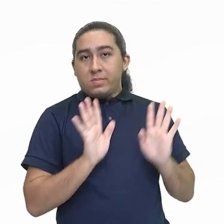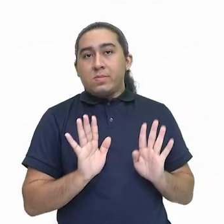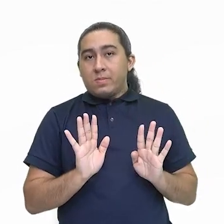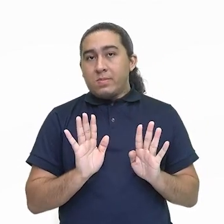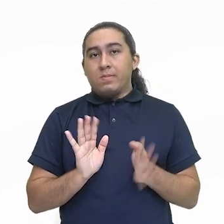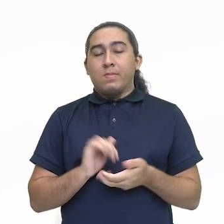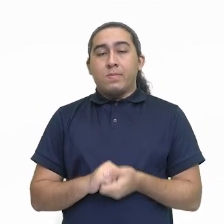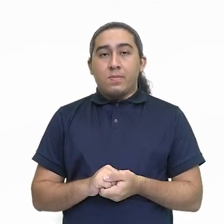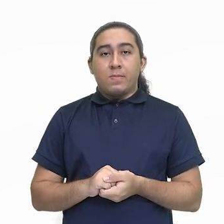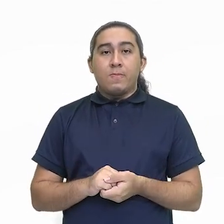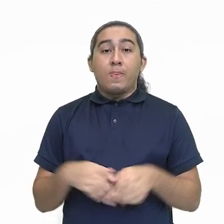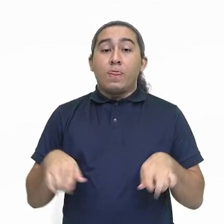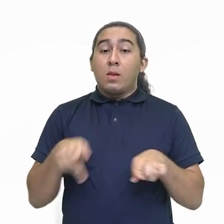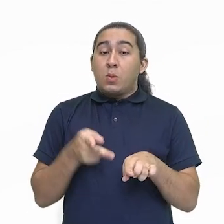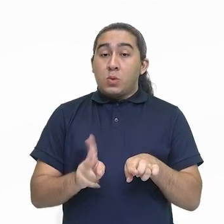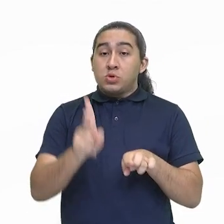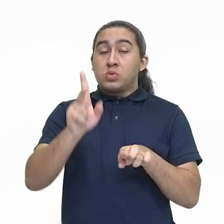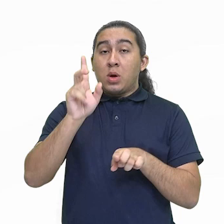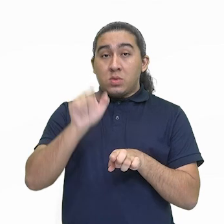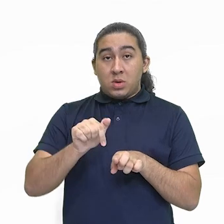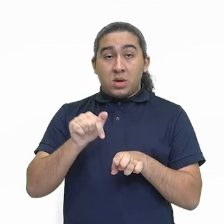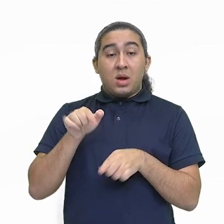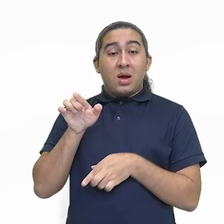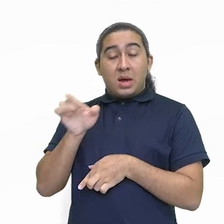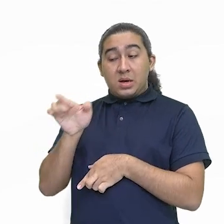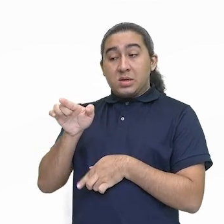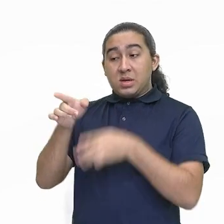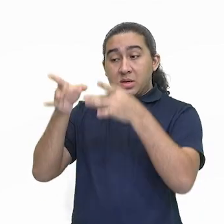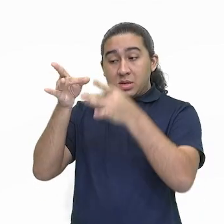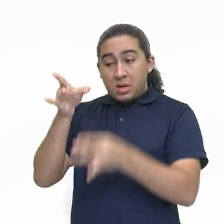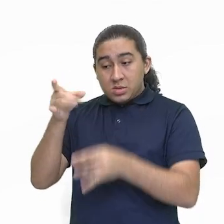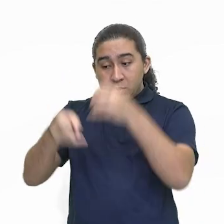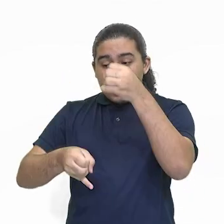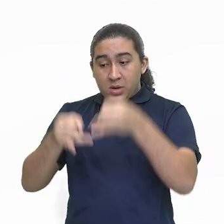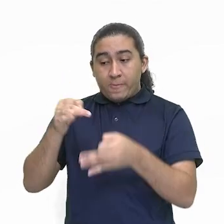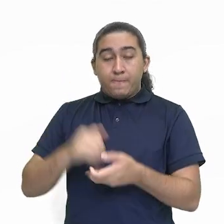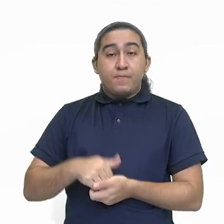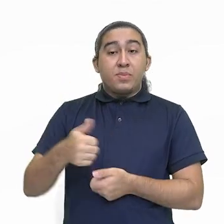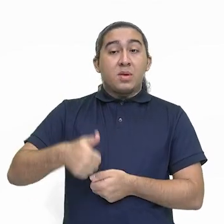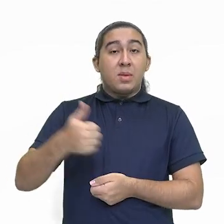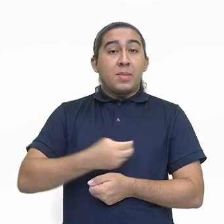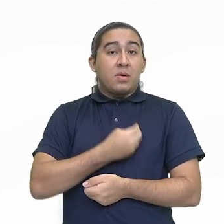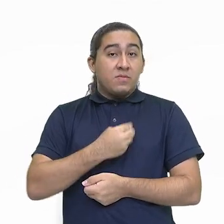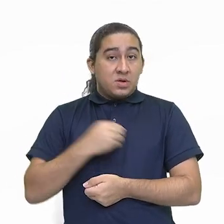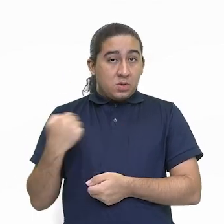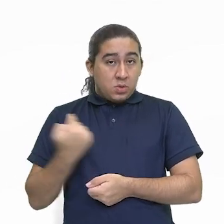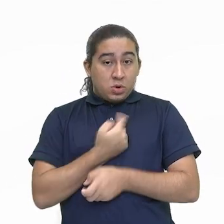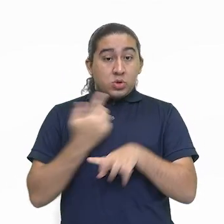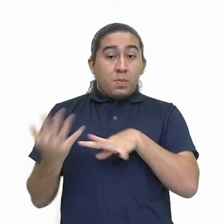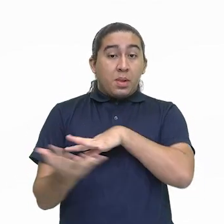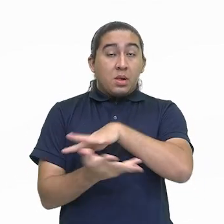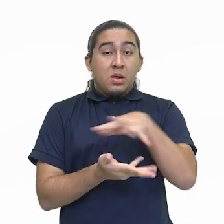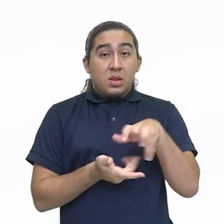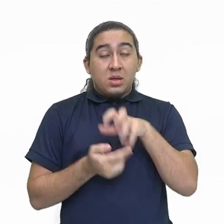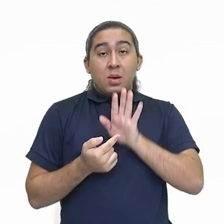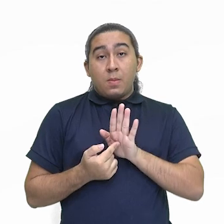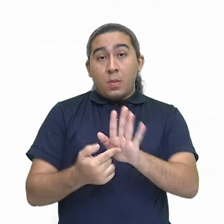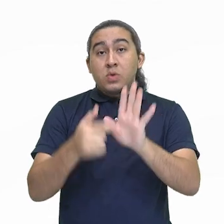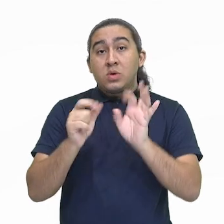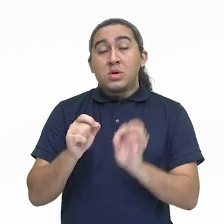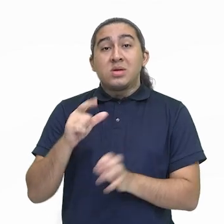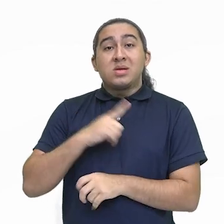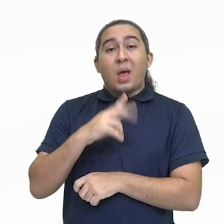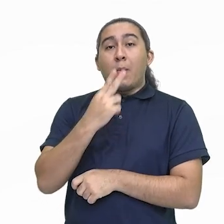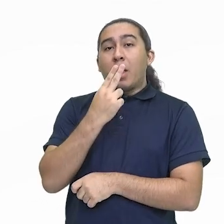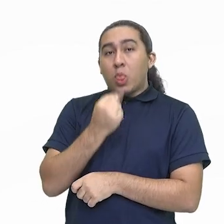autotrófica. E, continuando com a heterotrófica, né, os primeiros organismos vivos em nosso planeta, eles apresentavam uma